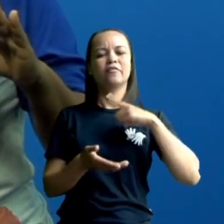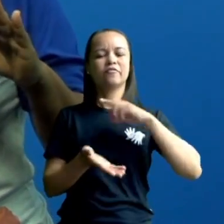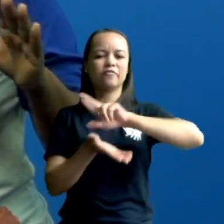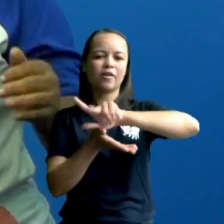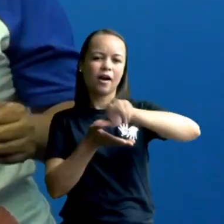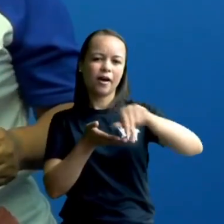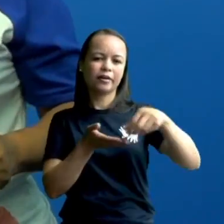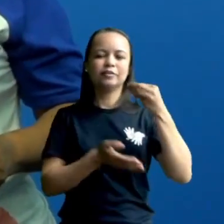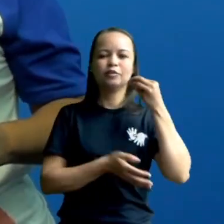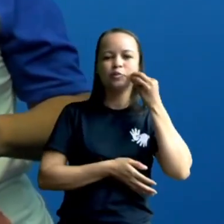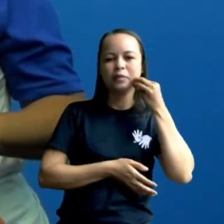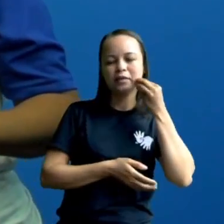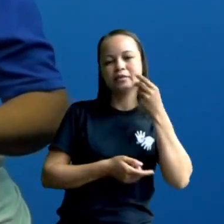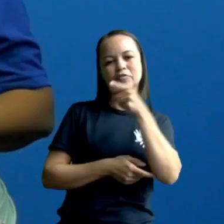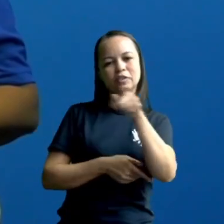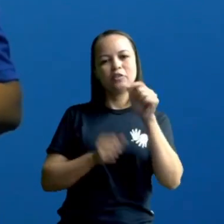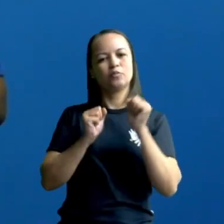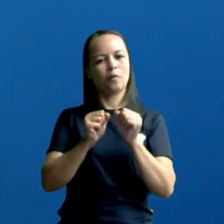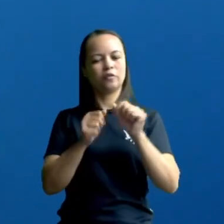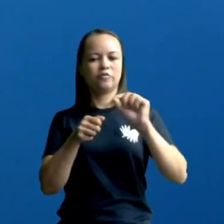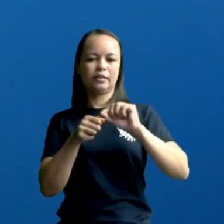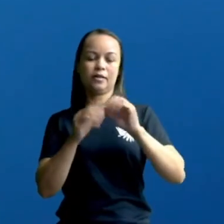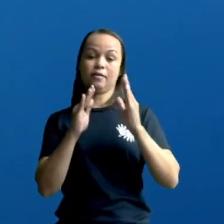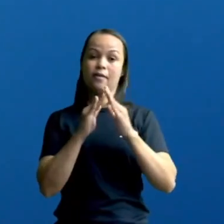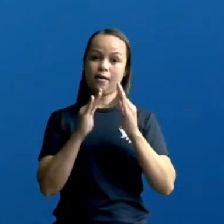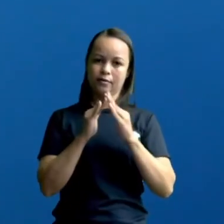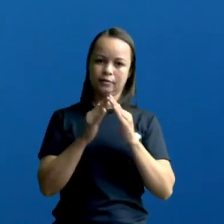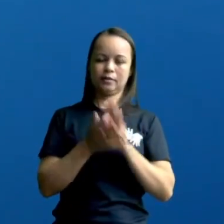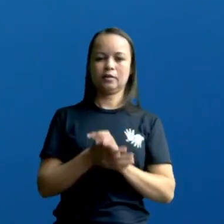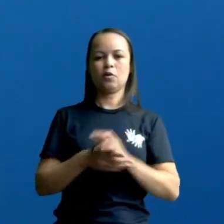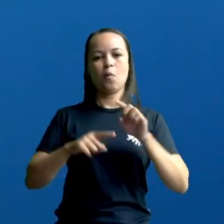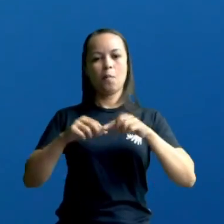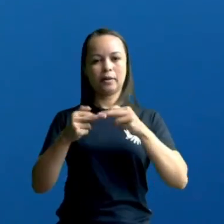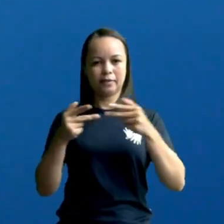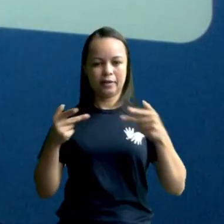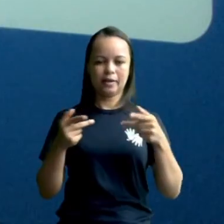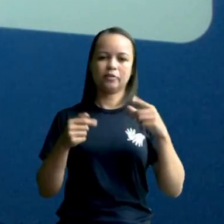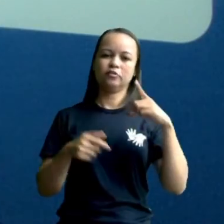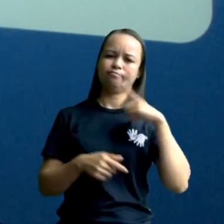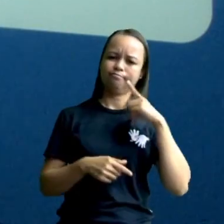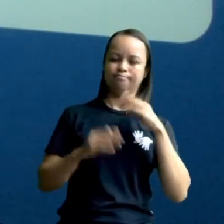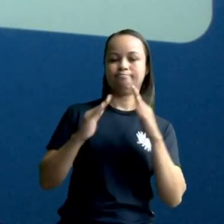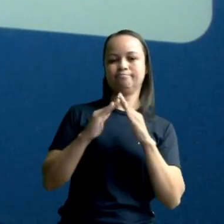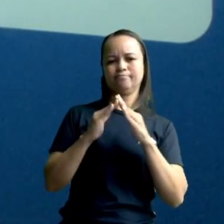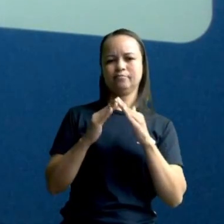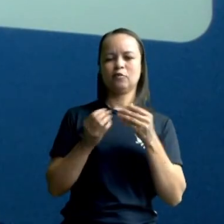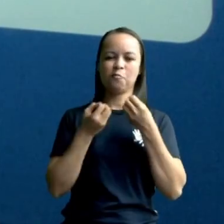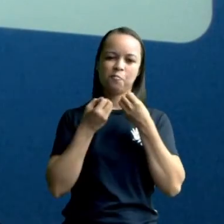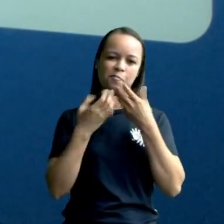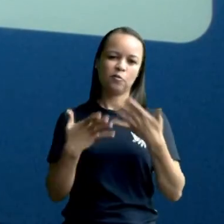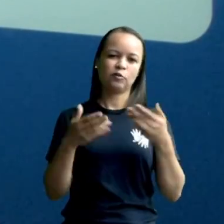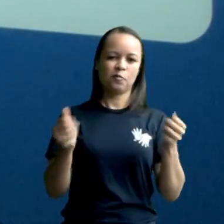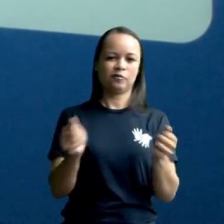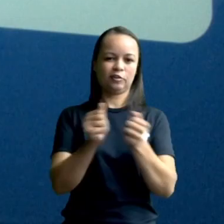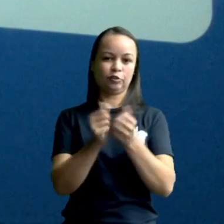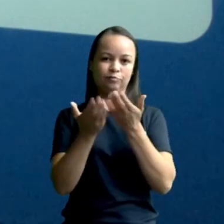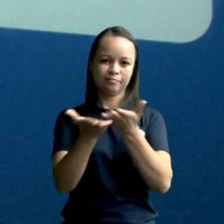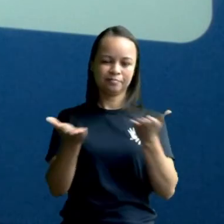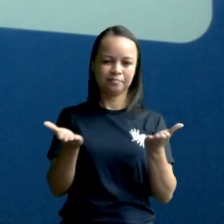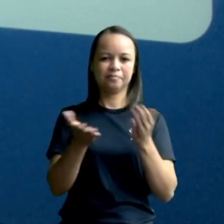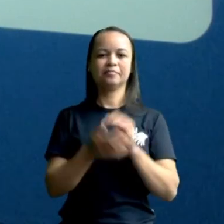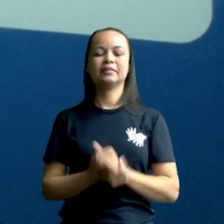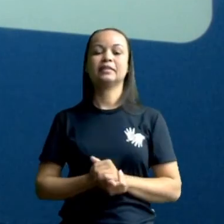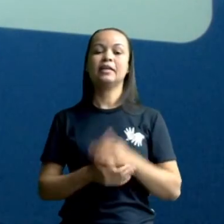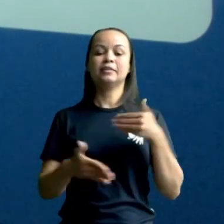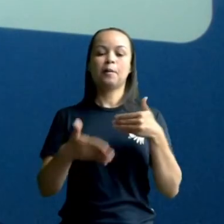várias experiências que dá para fazer em casa, tá certo? Com materiais que temos em casa. Foi muito bom estar com vocês,